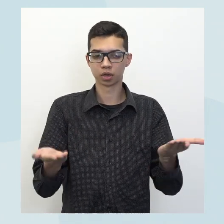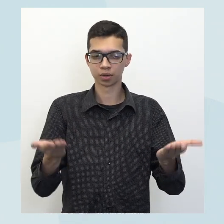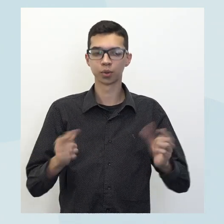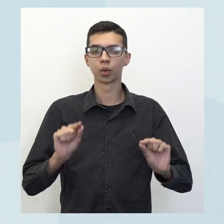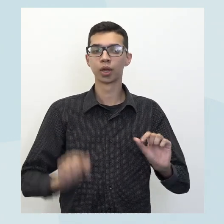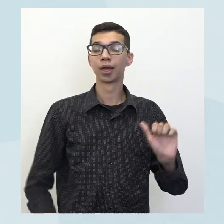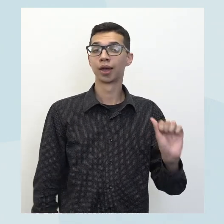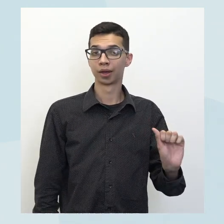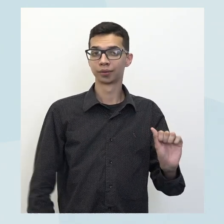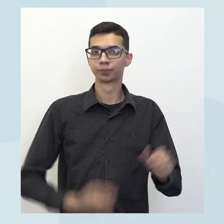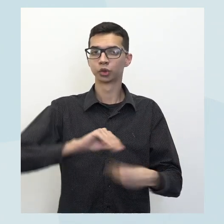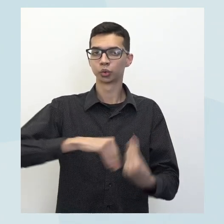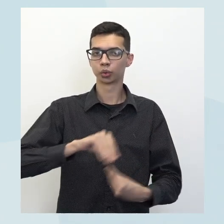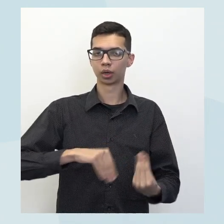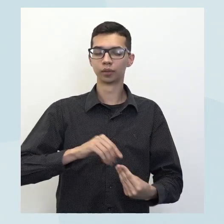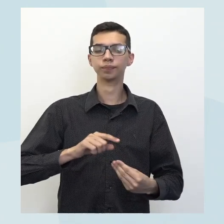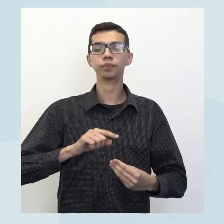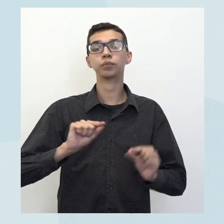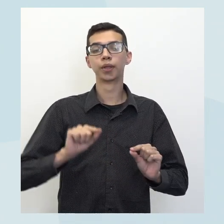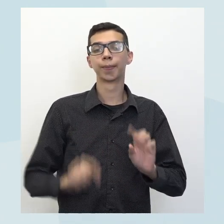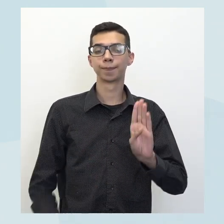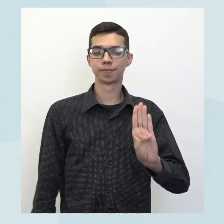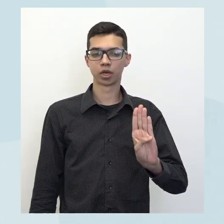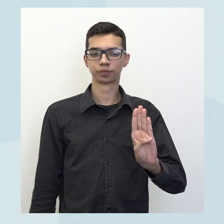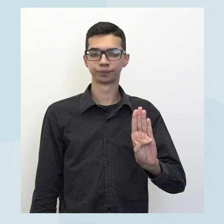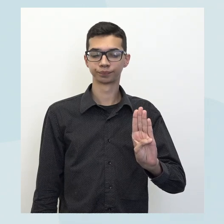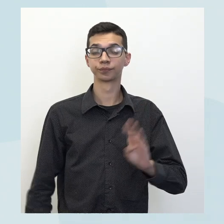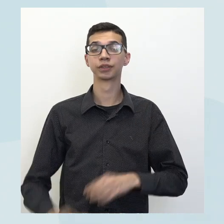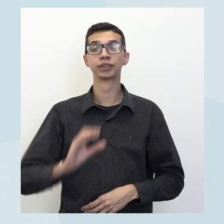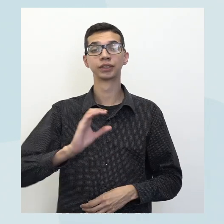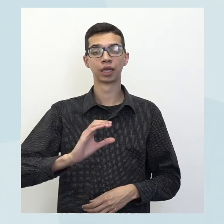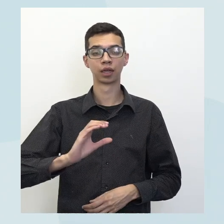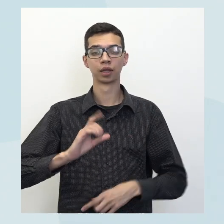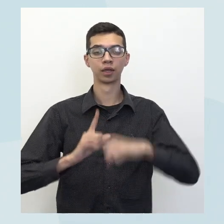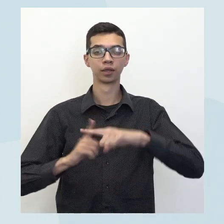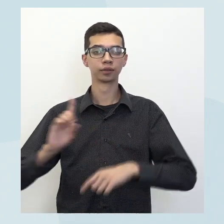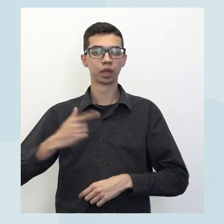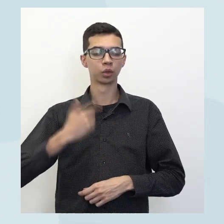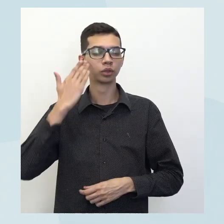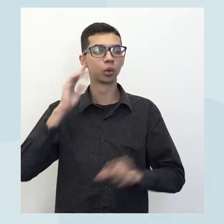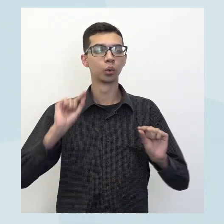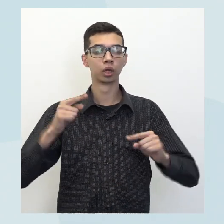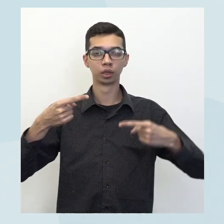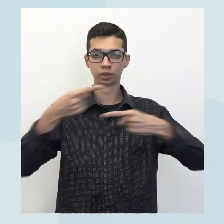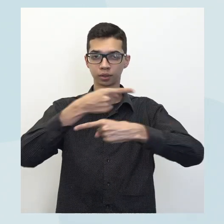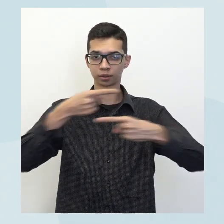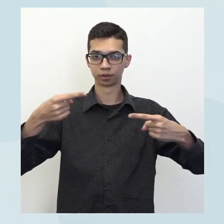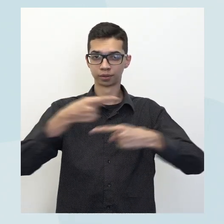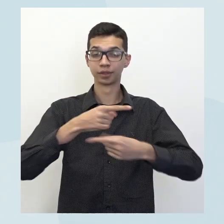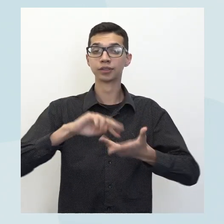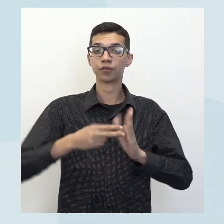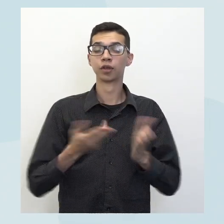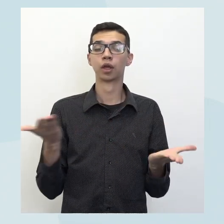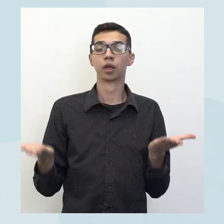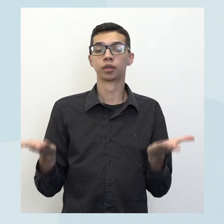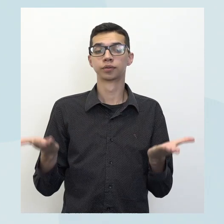produto C e D. E essas duas setinhas indicam que é o equilíbrio. Como eu sei o equilíbrio? Porque a velocidade direta é igual à